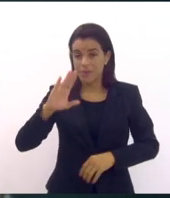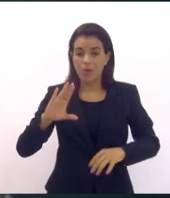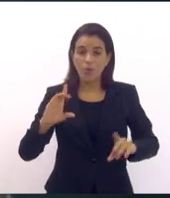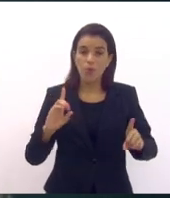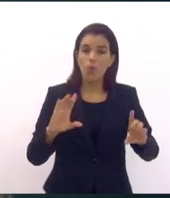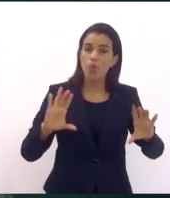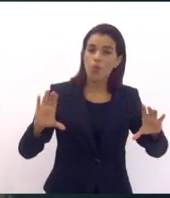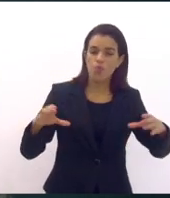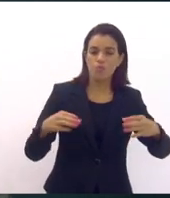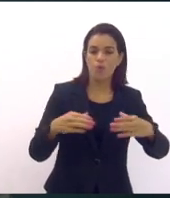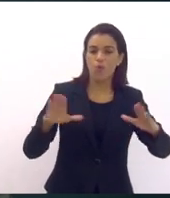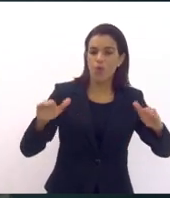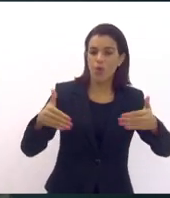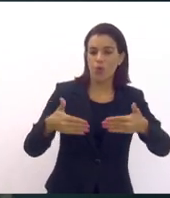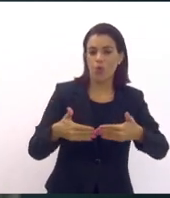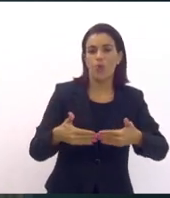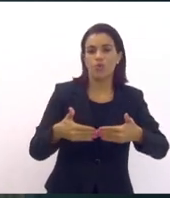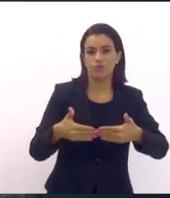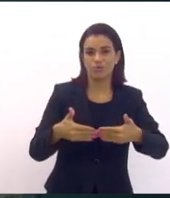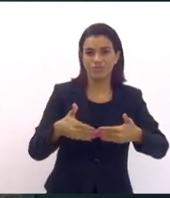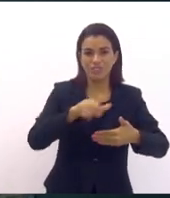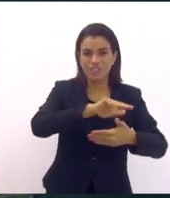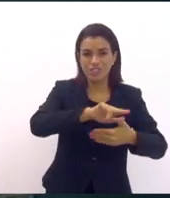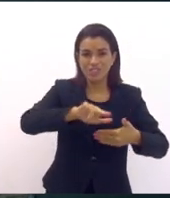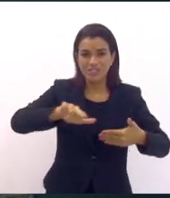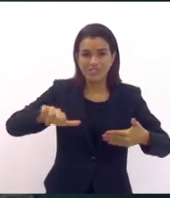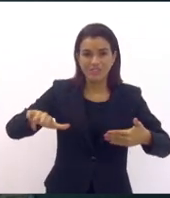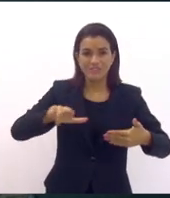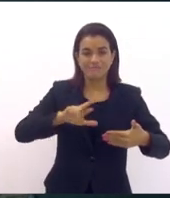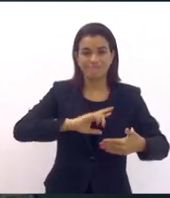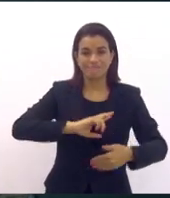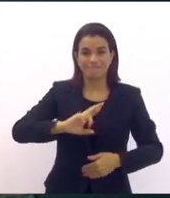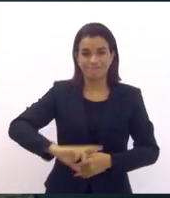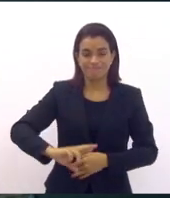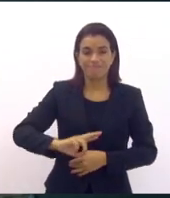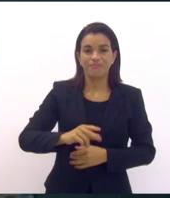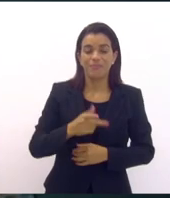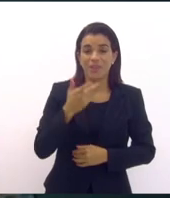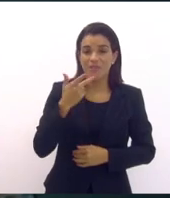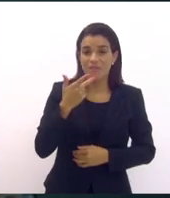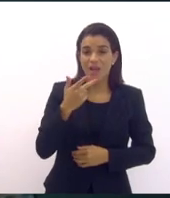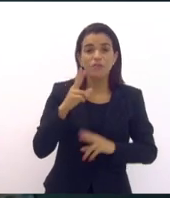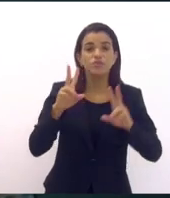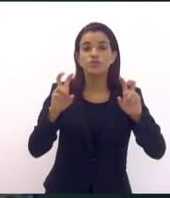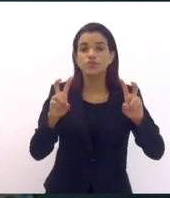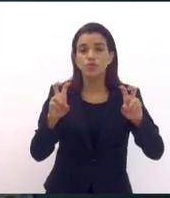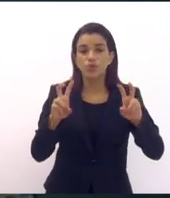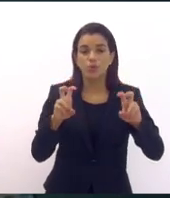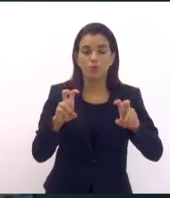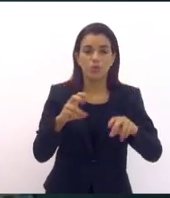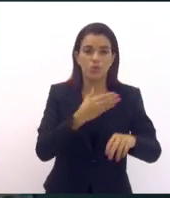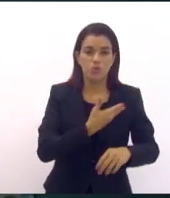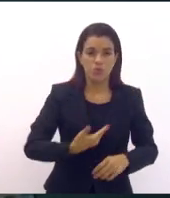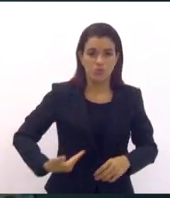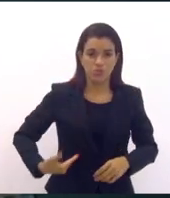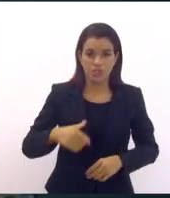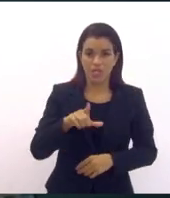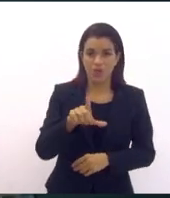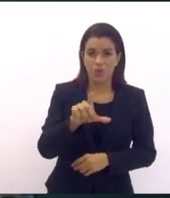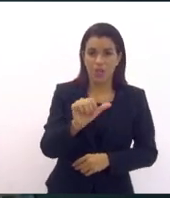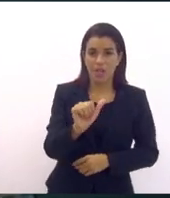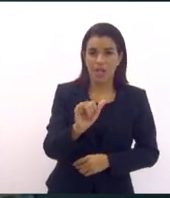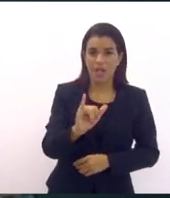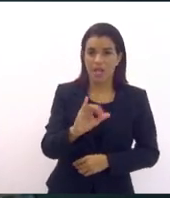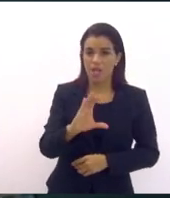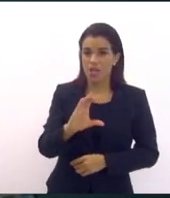expo religião porque quando a gente trata de um estado laico quando nós falamos de um estado laico não quer dizer que é um